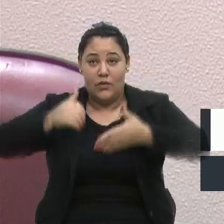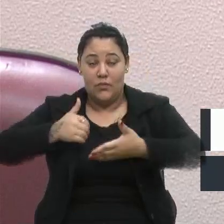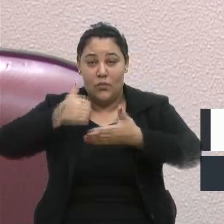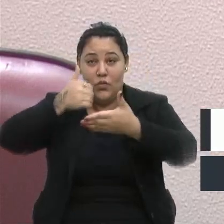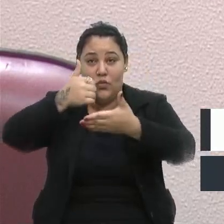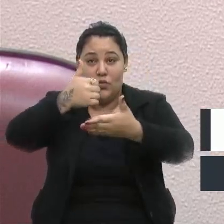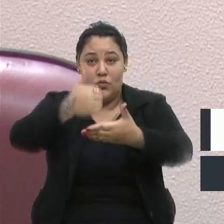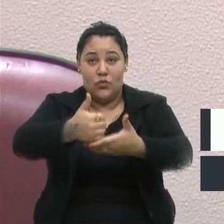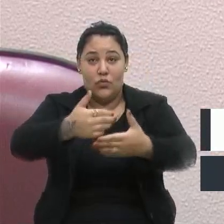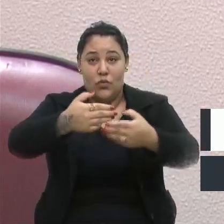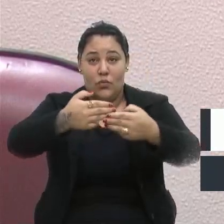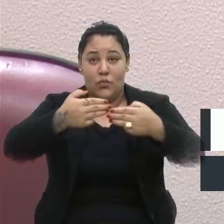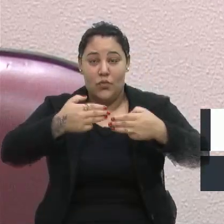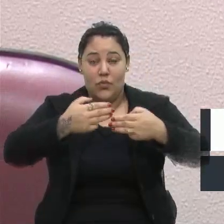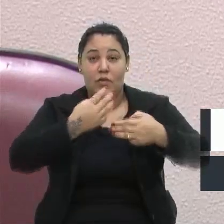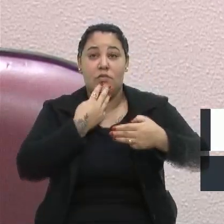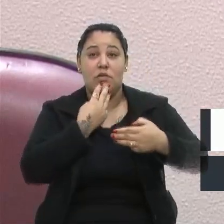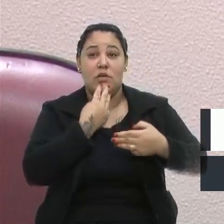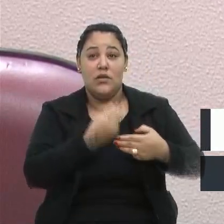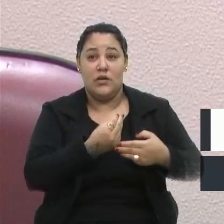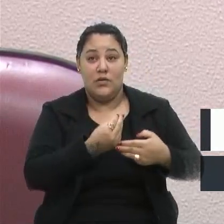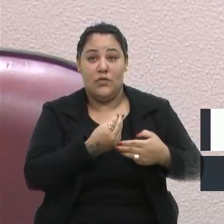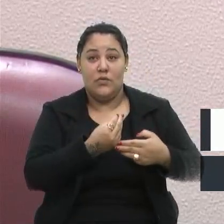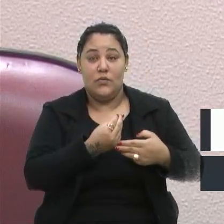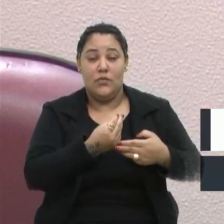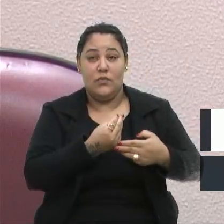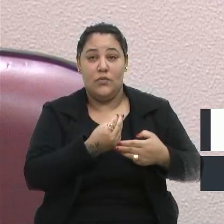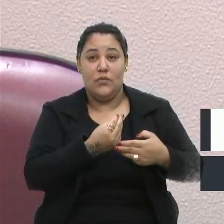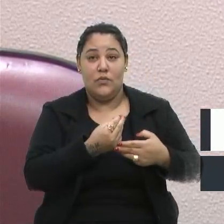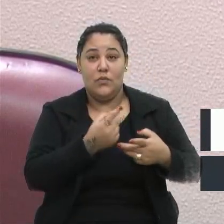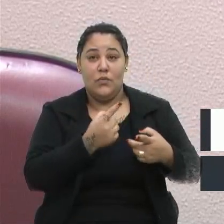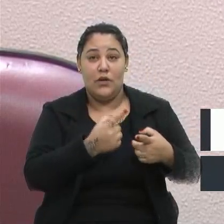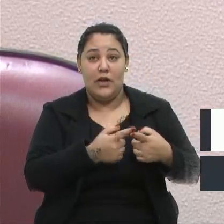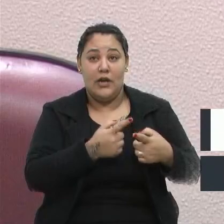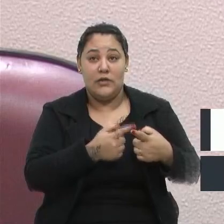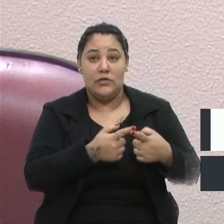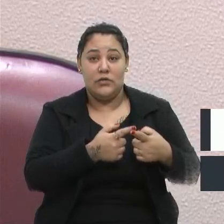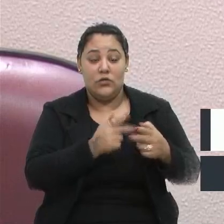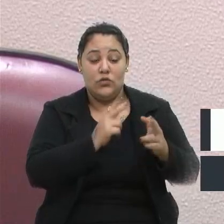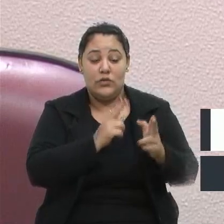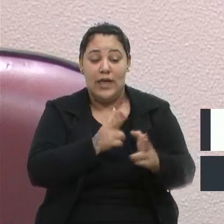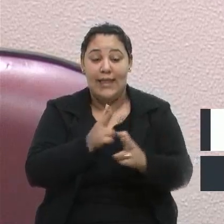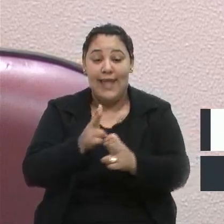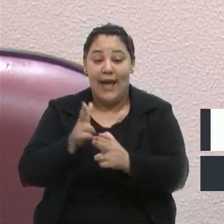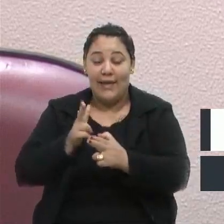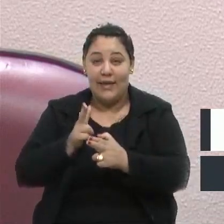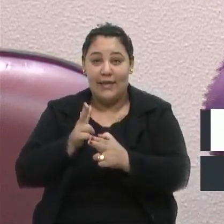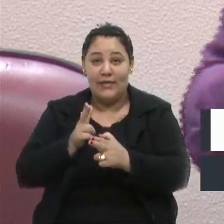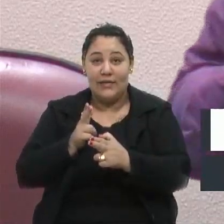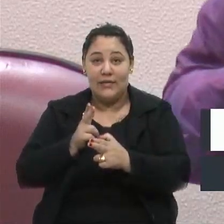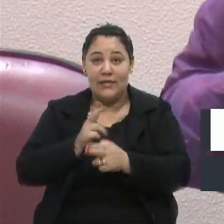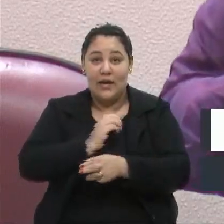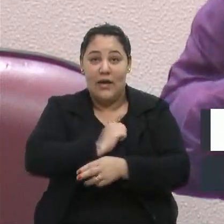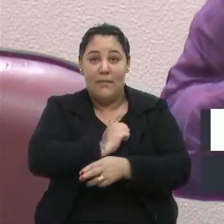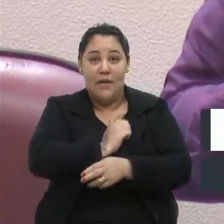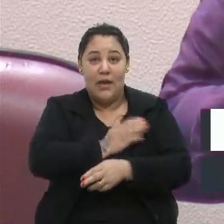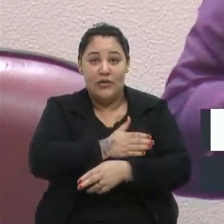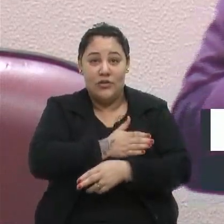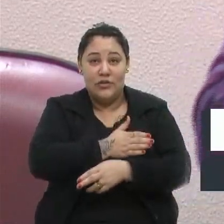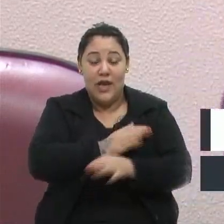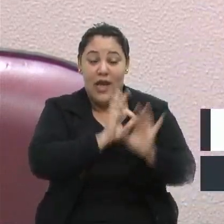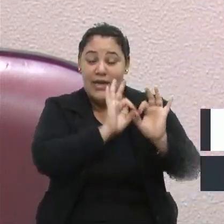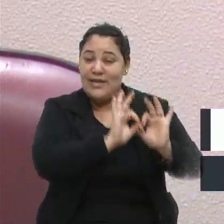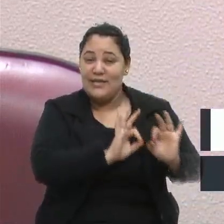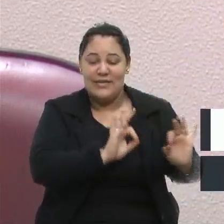ataques criminosos cometidos pelos grupos terroristas da Palestina. Está aqui, pronto. Simples, está aqui.